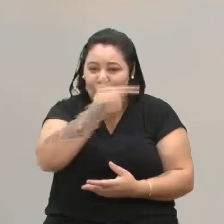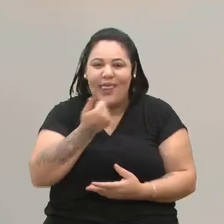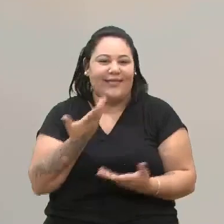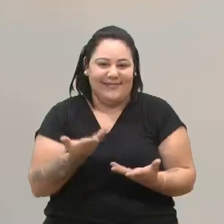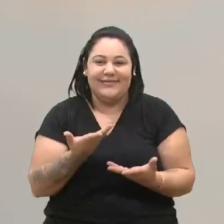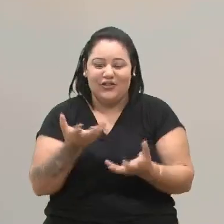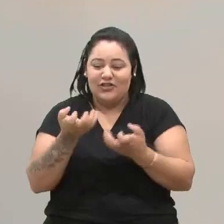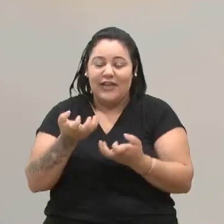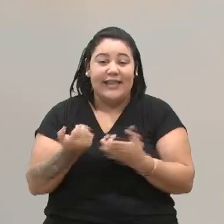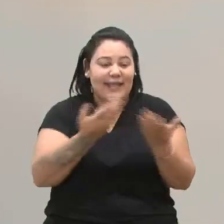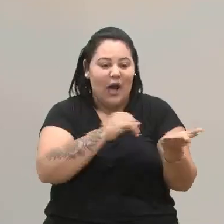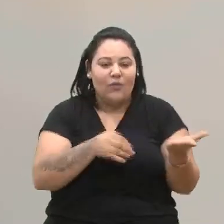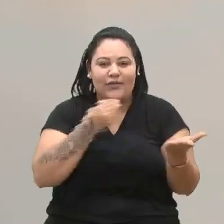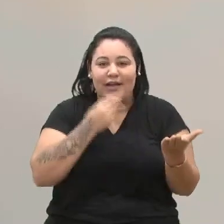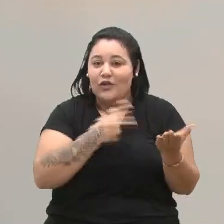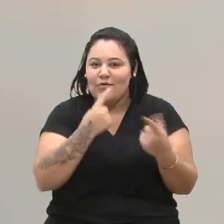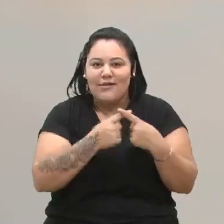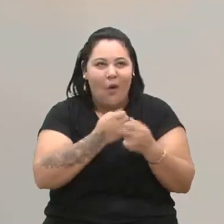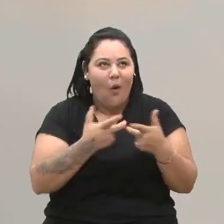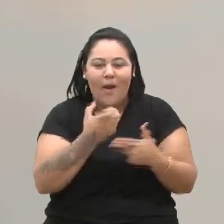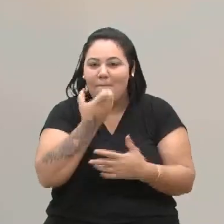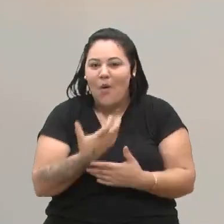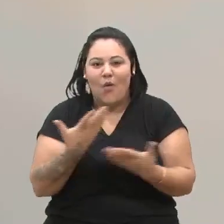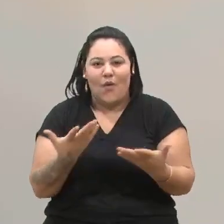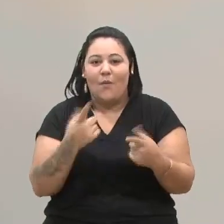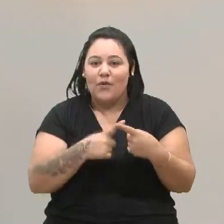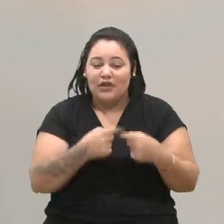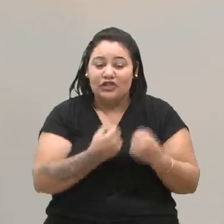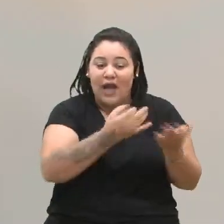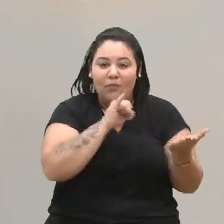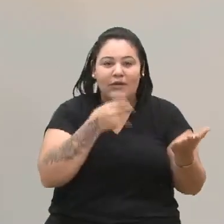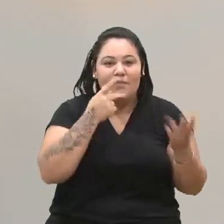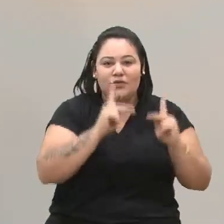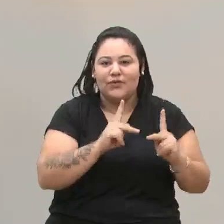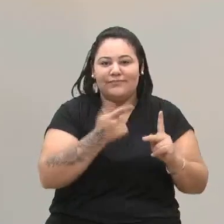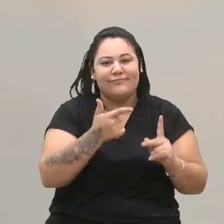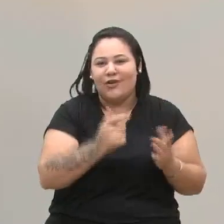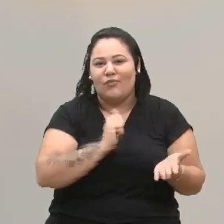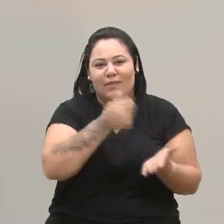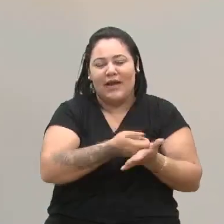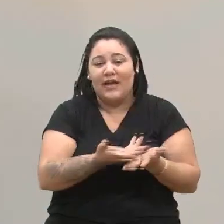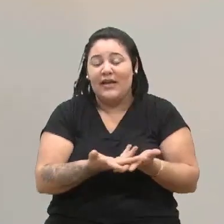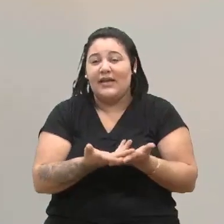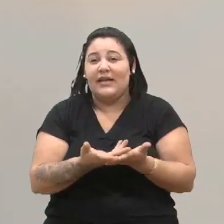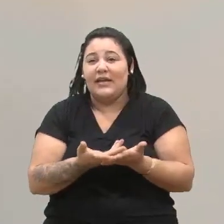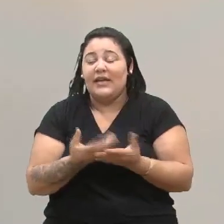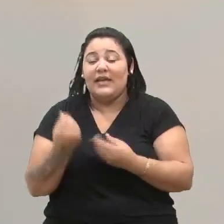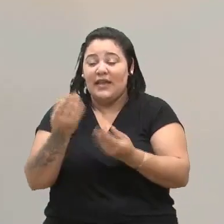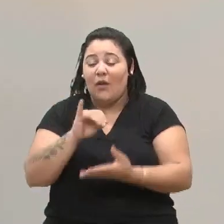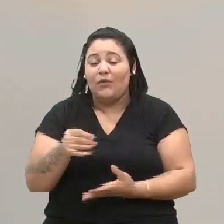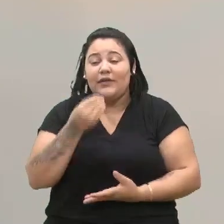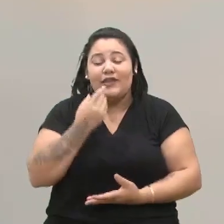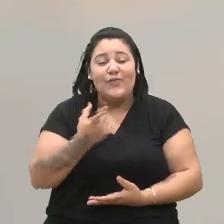vezes coisa boa, ou seja, dá oportunidade para a pessoa que não tem recurso e oferecer e que ela veja realmente uma festa